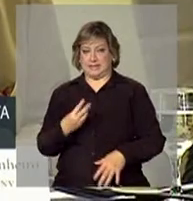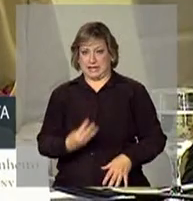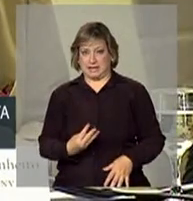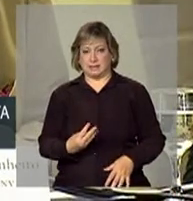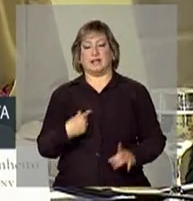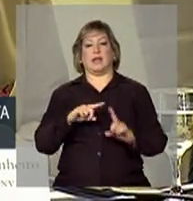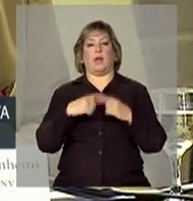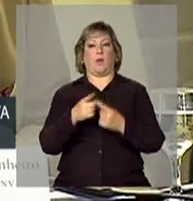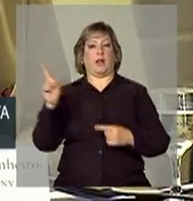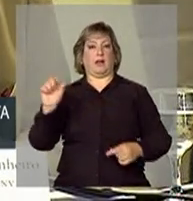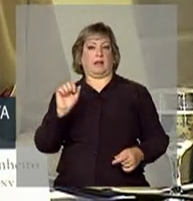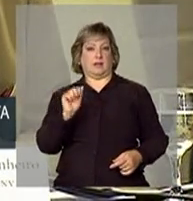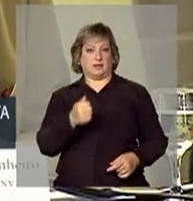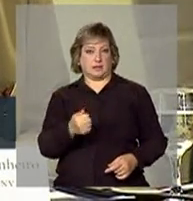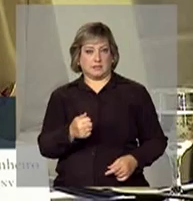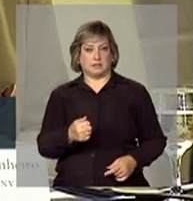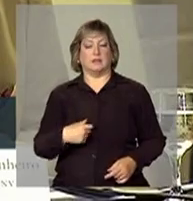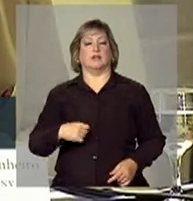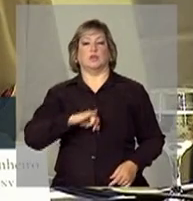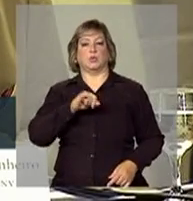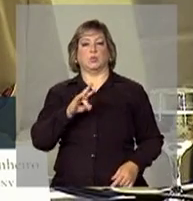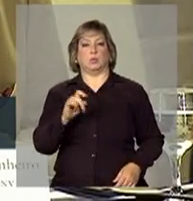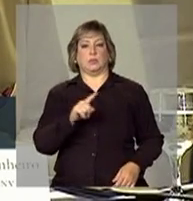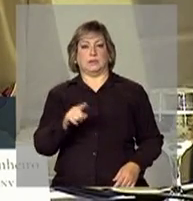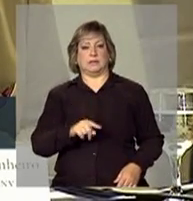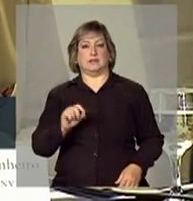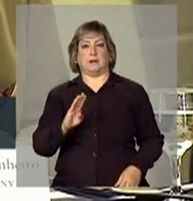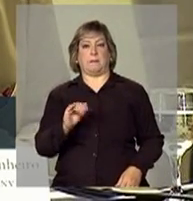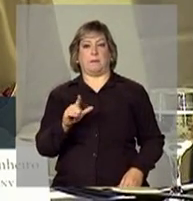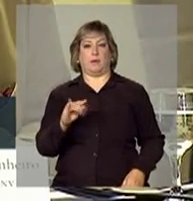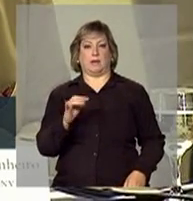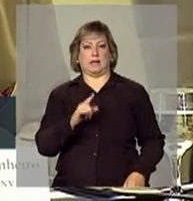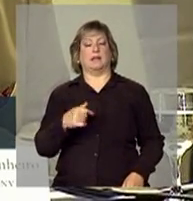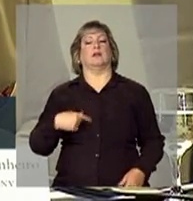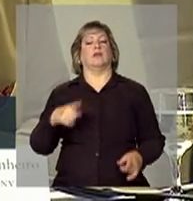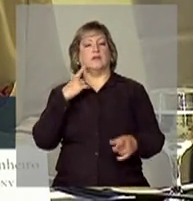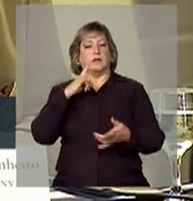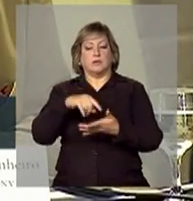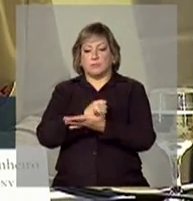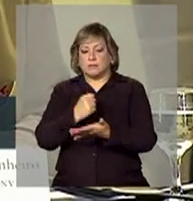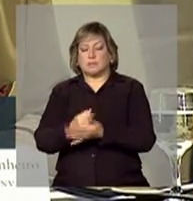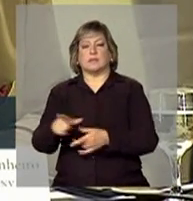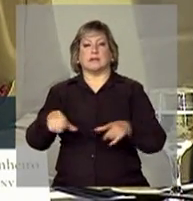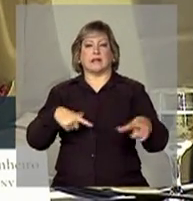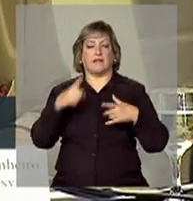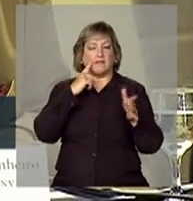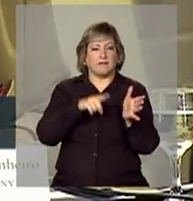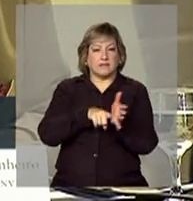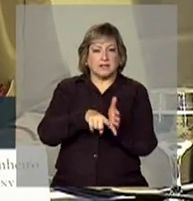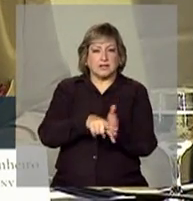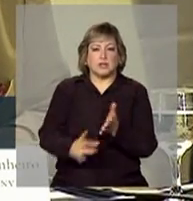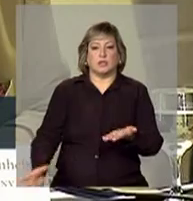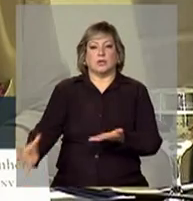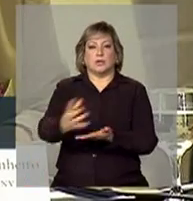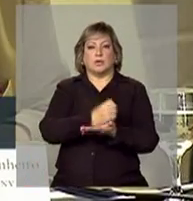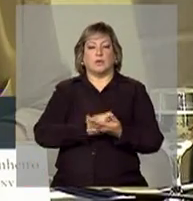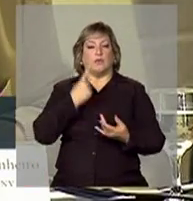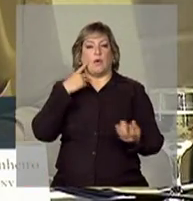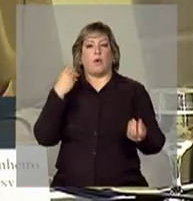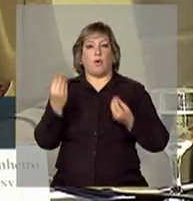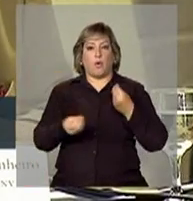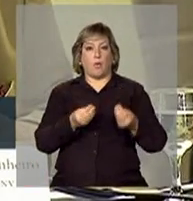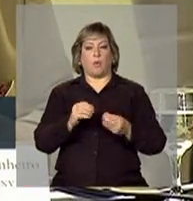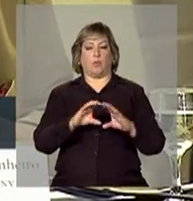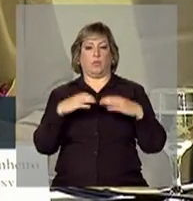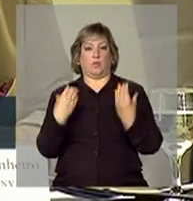reuni-me em Buenos Aires com o juiz Baltazar Garçon, quando tratamos do trabalho de investigação, do recolhimento de indícios das violações, dos formatos de